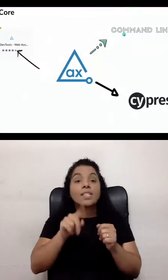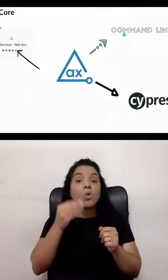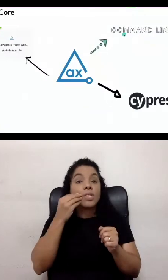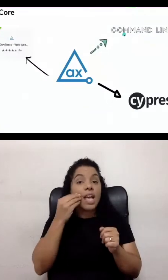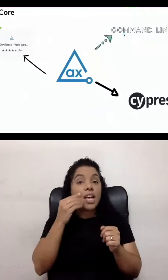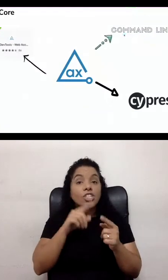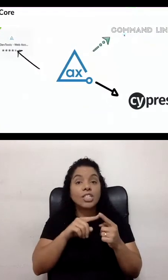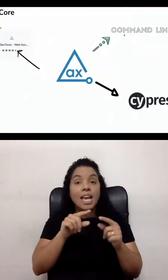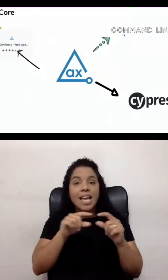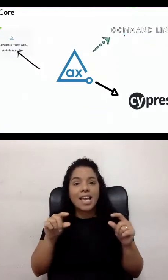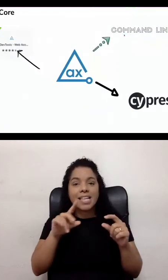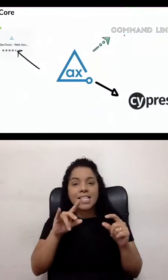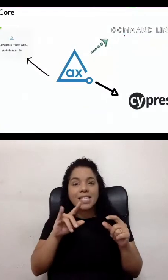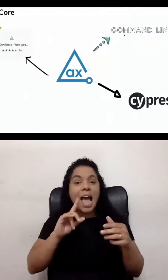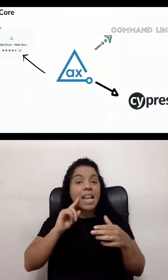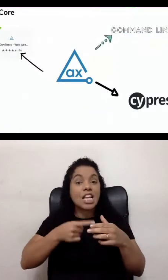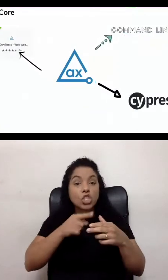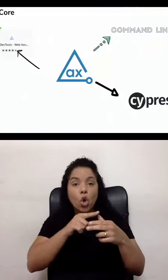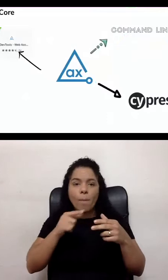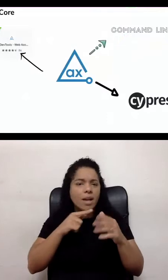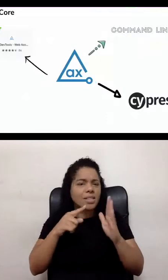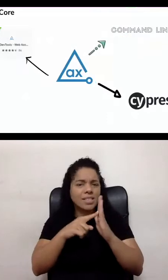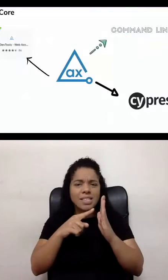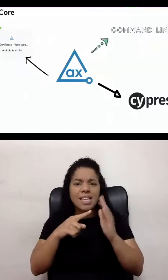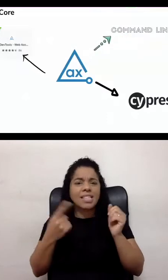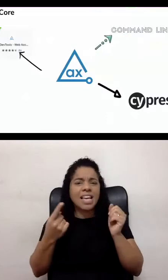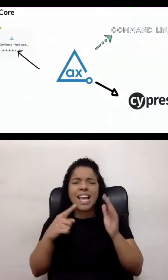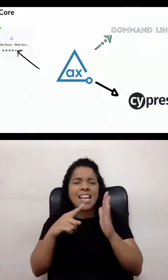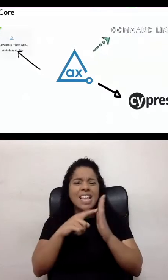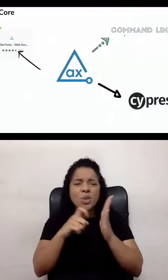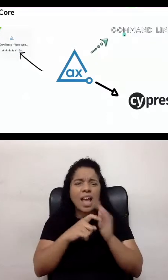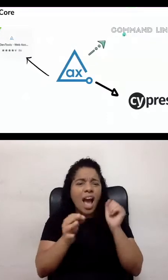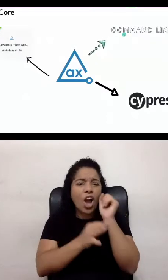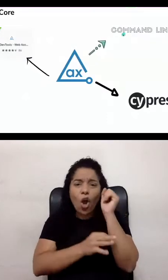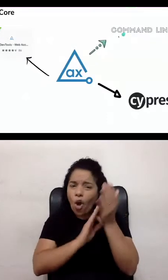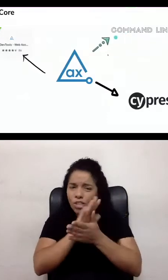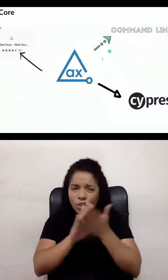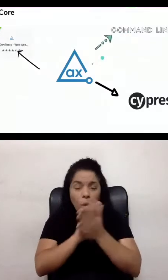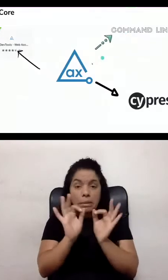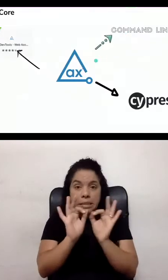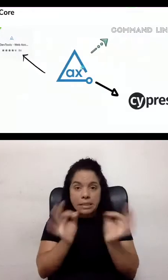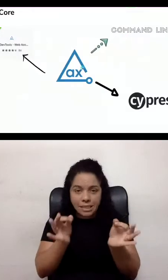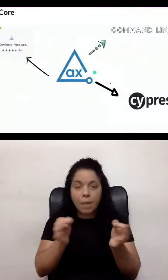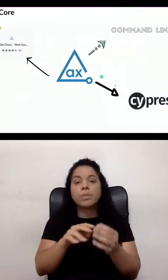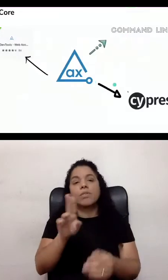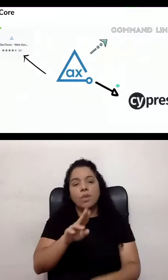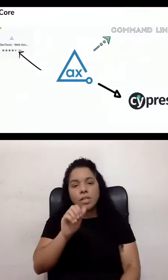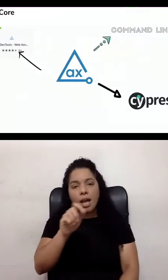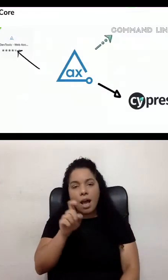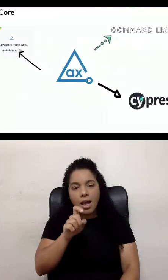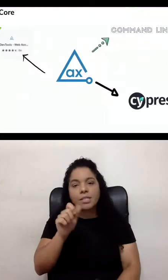comando, que não precisa executar código nenhum, vocês vão ver a coisa mais simples do planeta. E a gente vai usar o Axe com